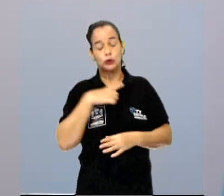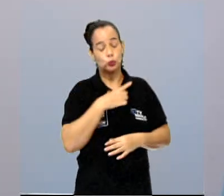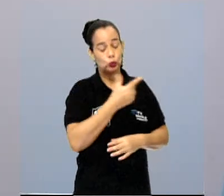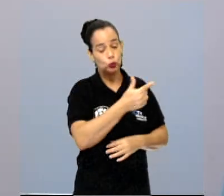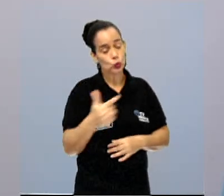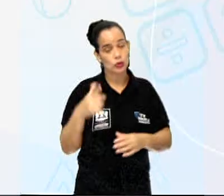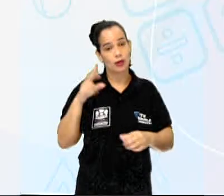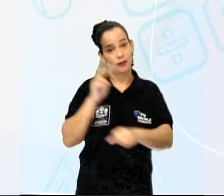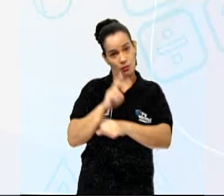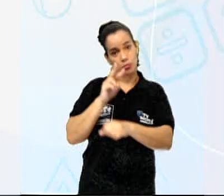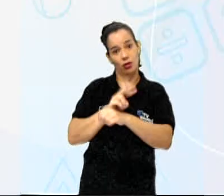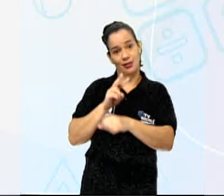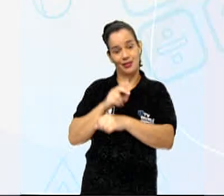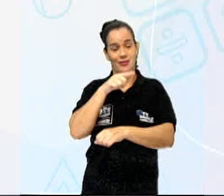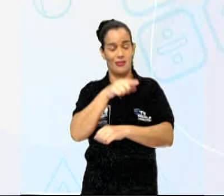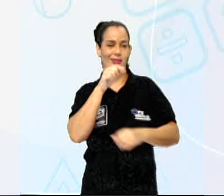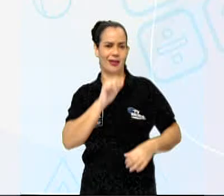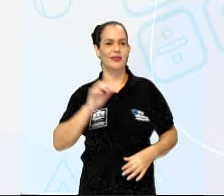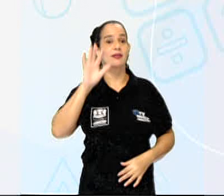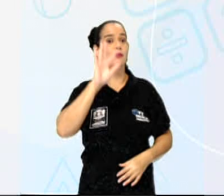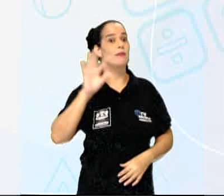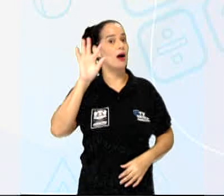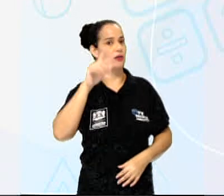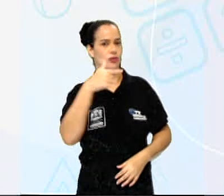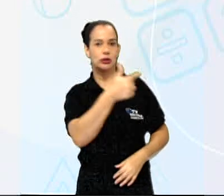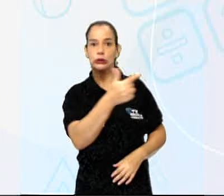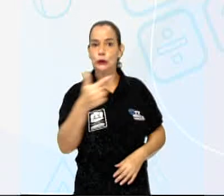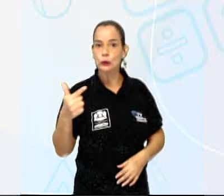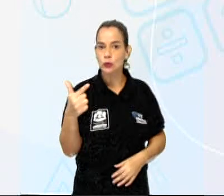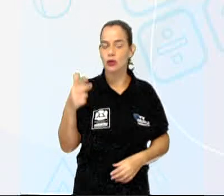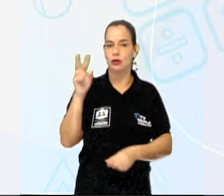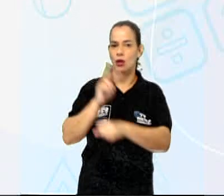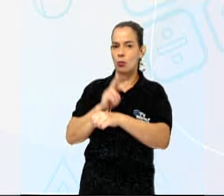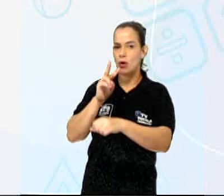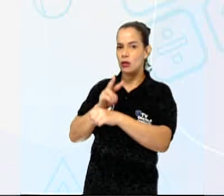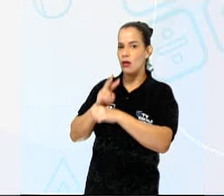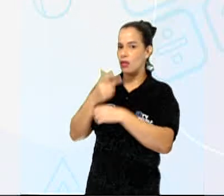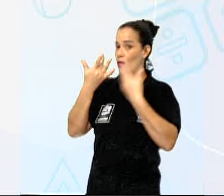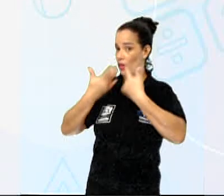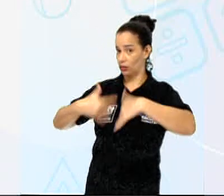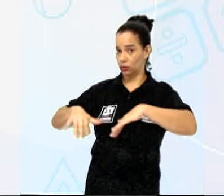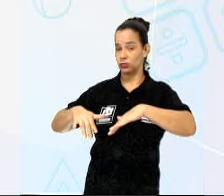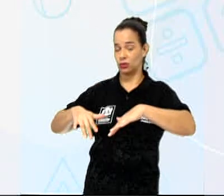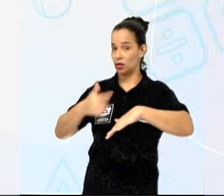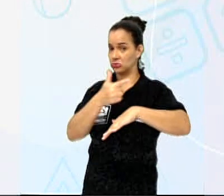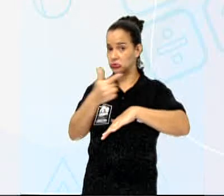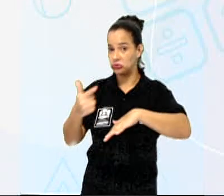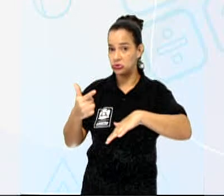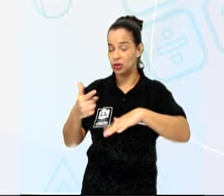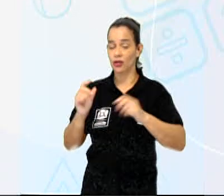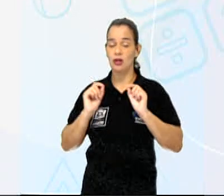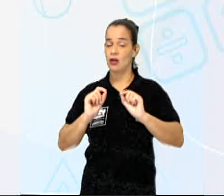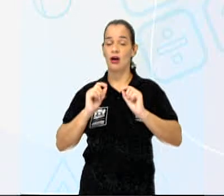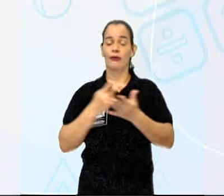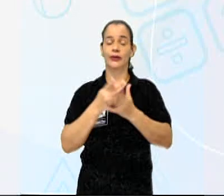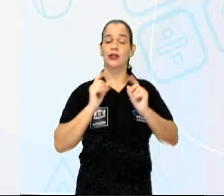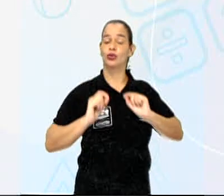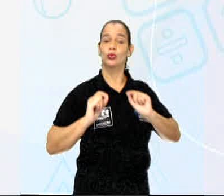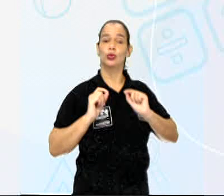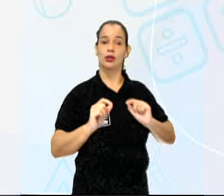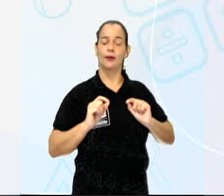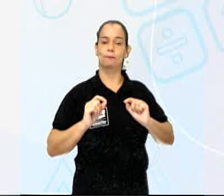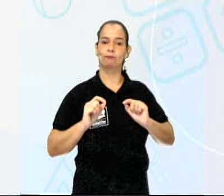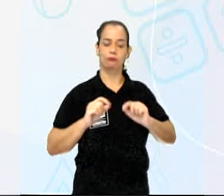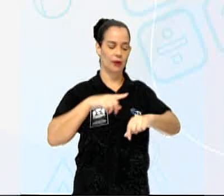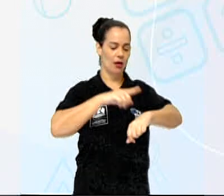natural, como você está vendo nessa imagem, se não há essa proteção natural na borda do rio, a tendência é que no período